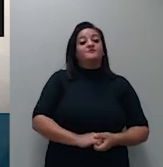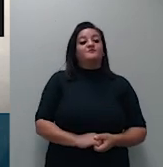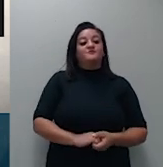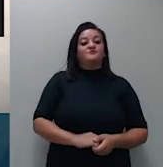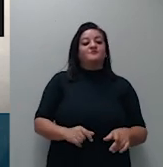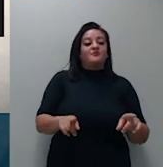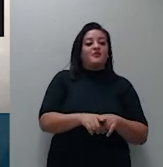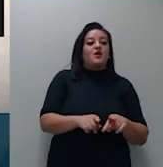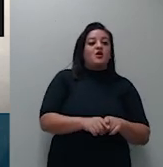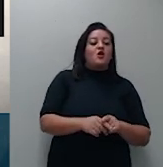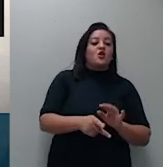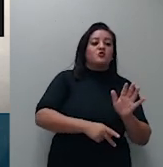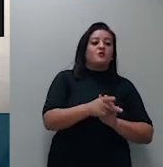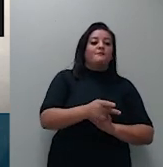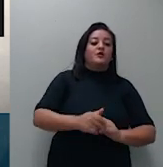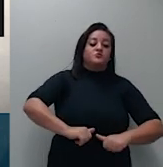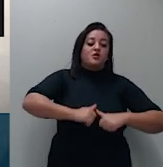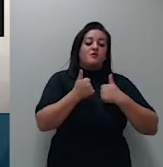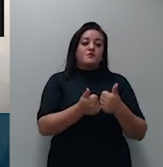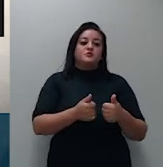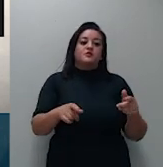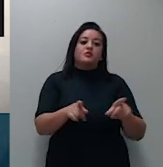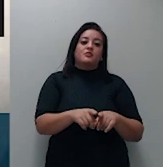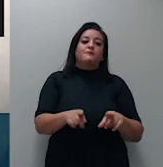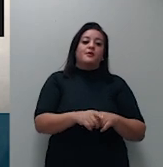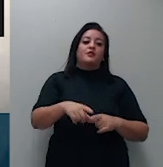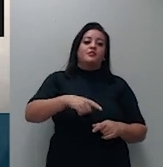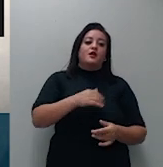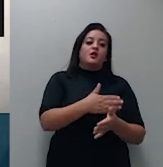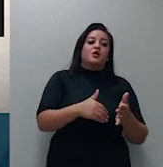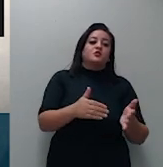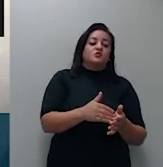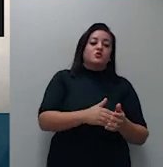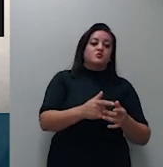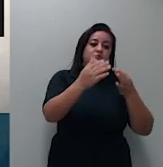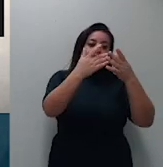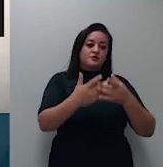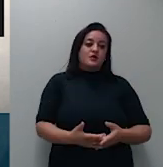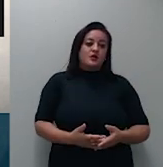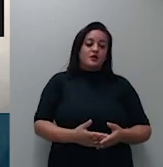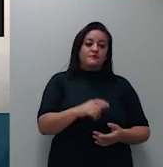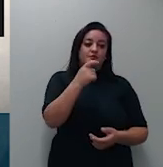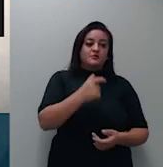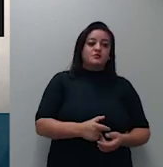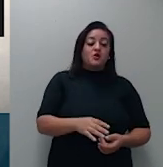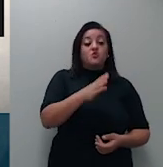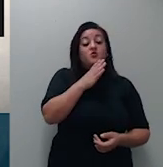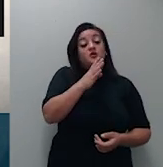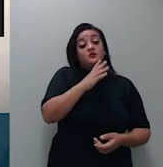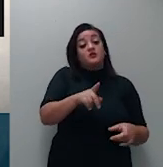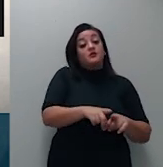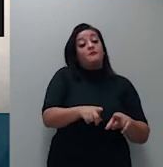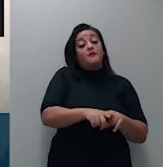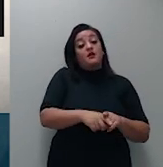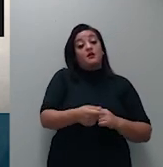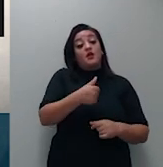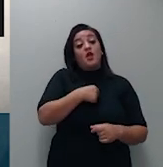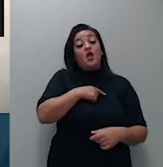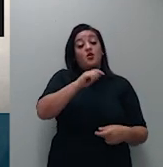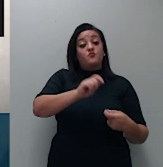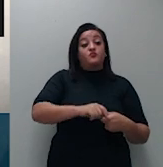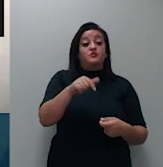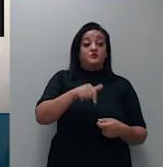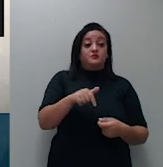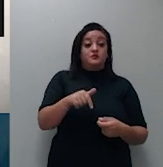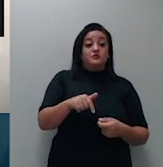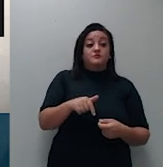pelos efeitos do plano de recuperação tem todos esses pontos para serem apreciados e